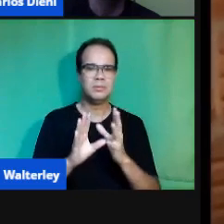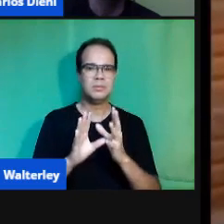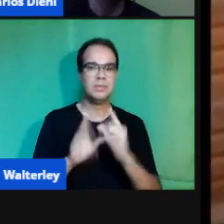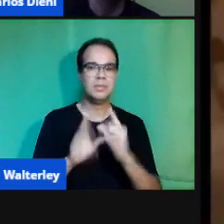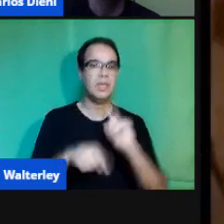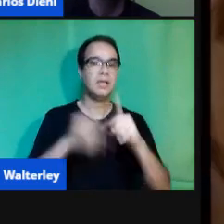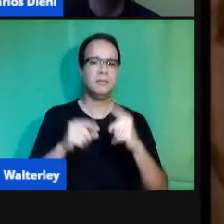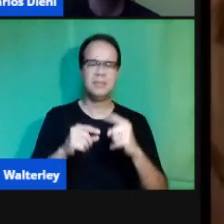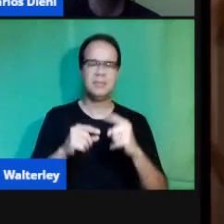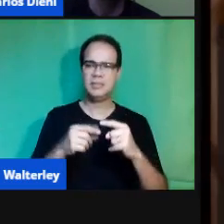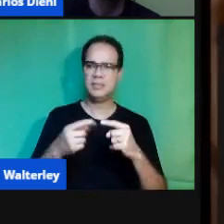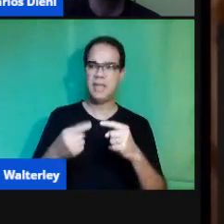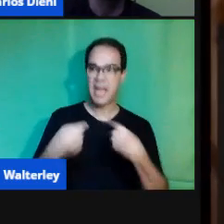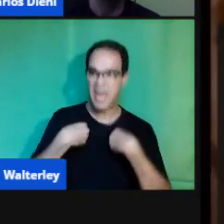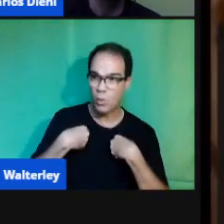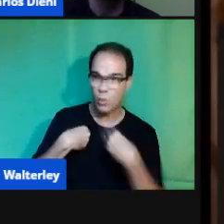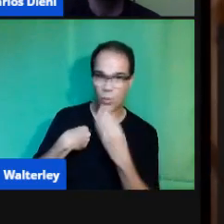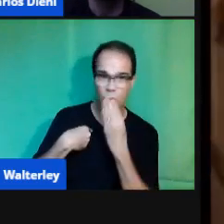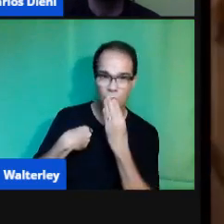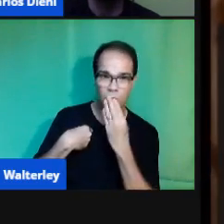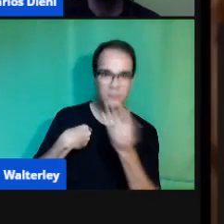que...